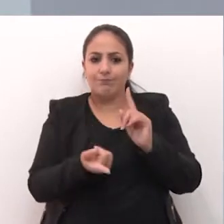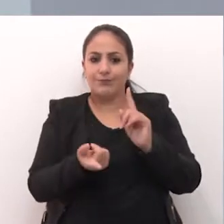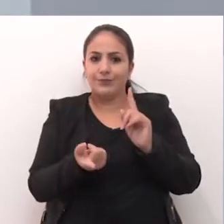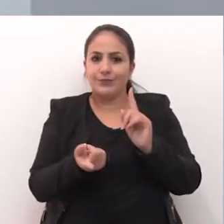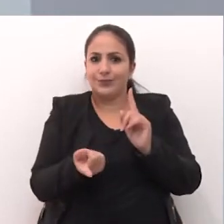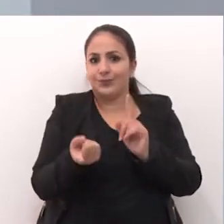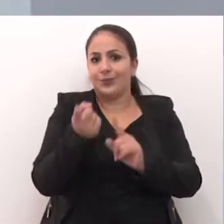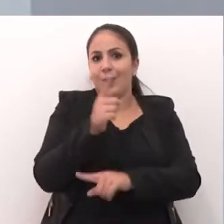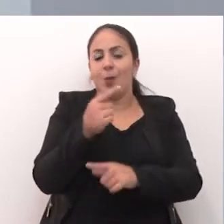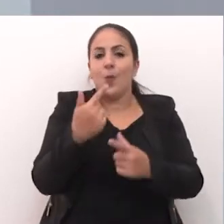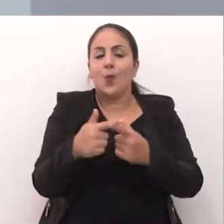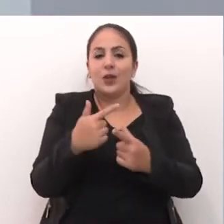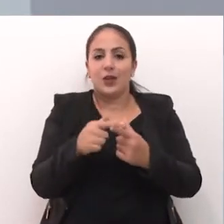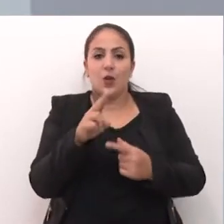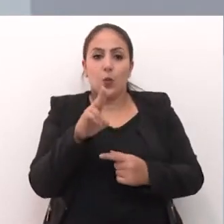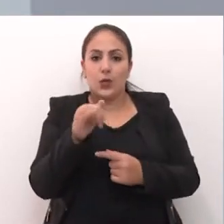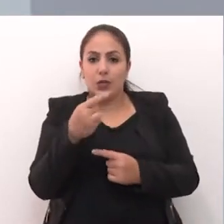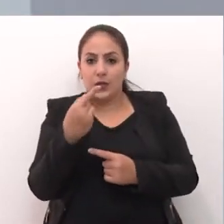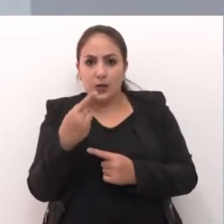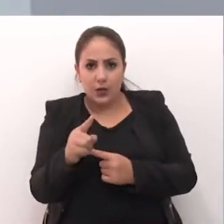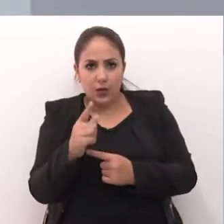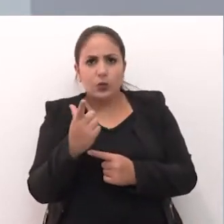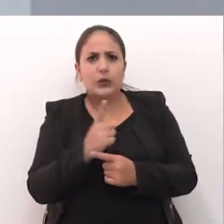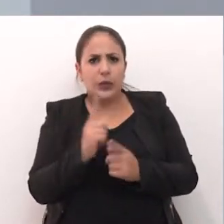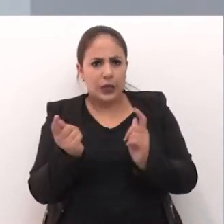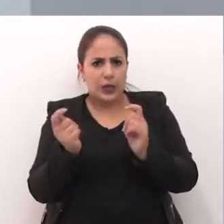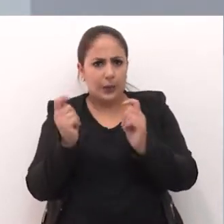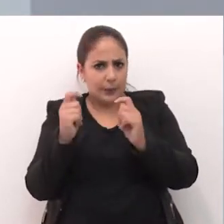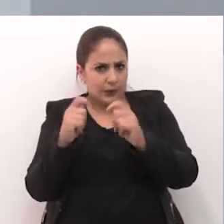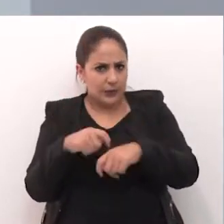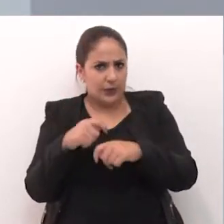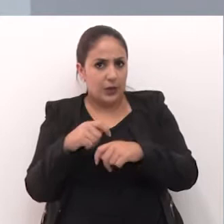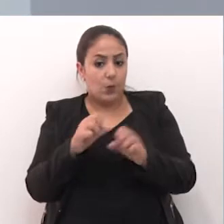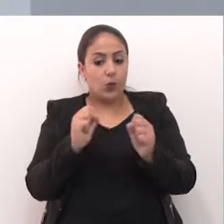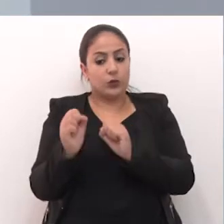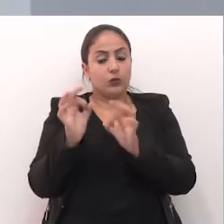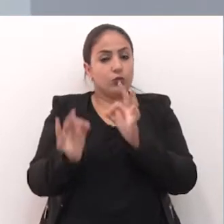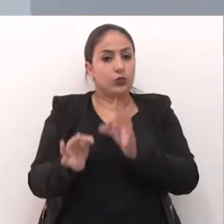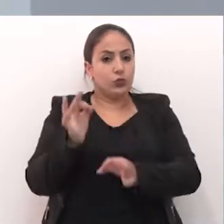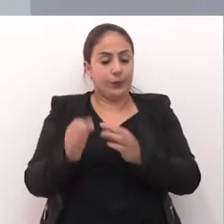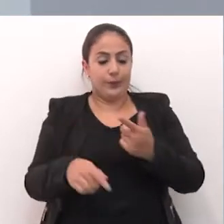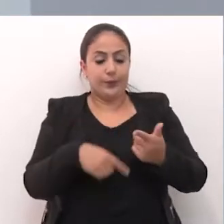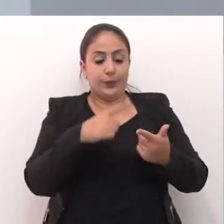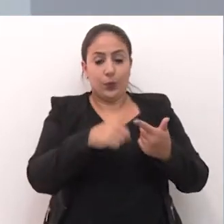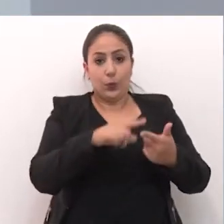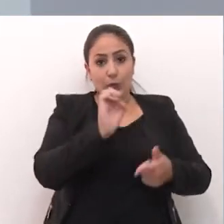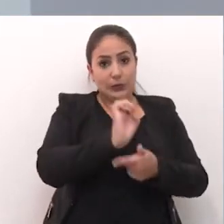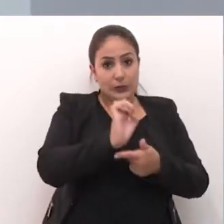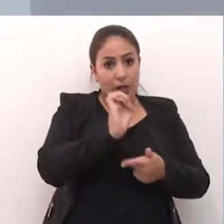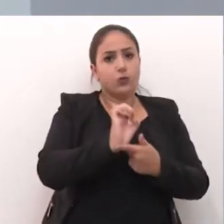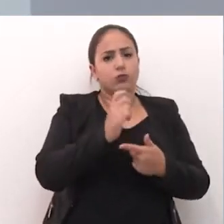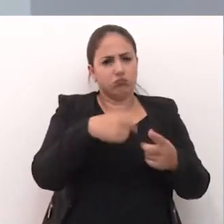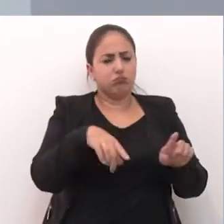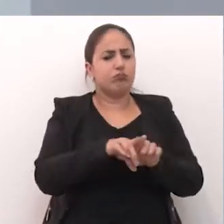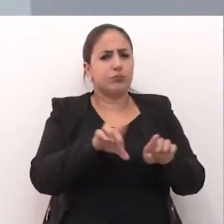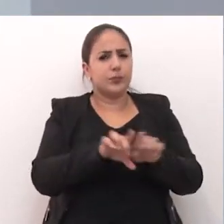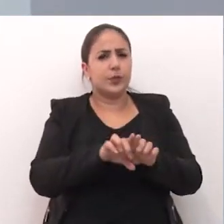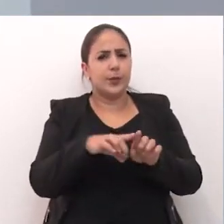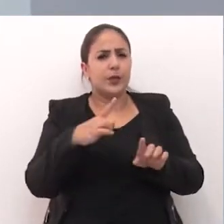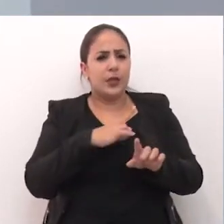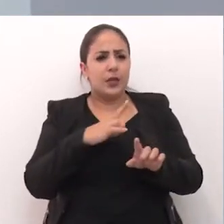pés à cabeça. Por quê? Porque a União concentra grande parte das competências e poderes jurídicos, o Estado, uma parcela